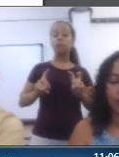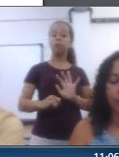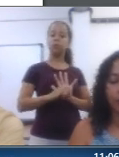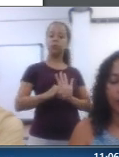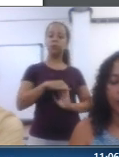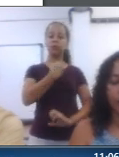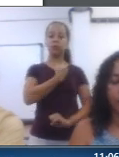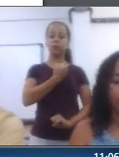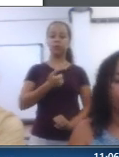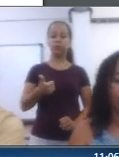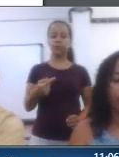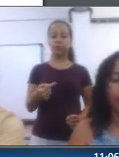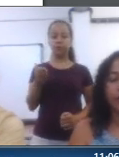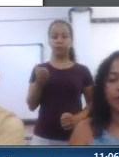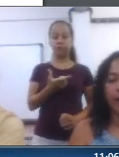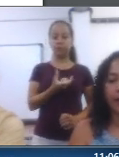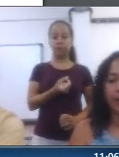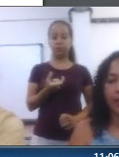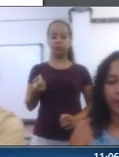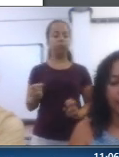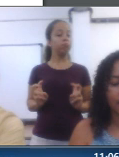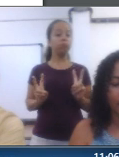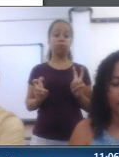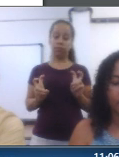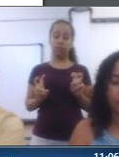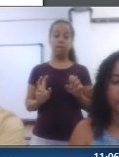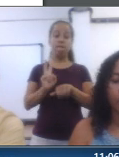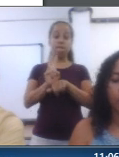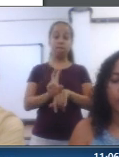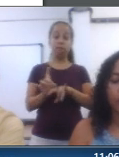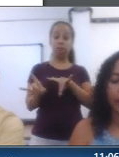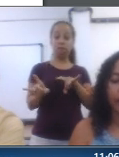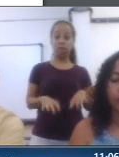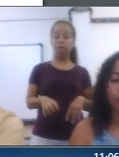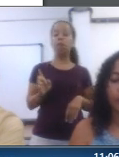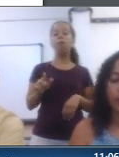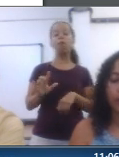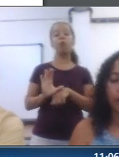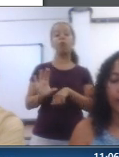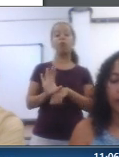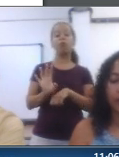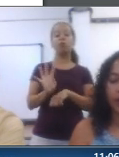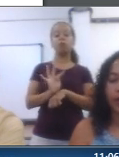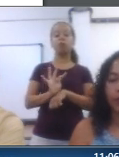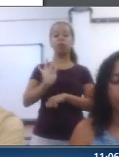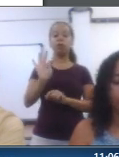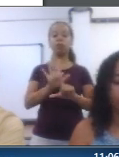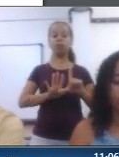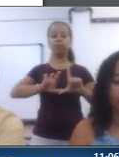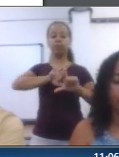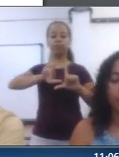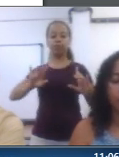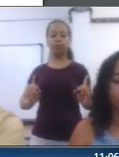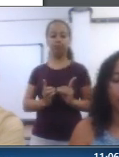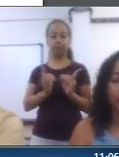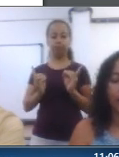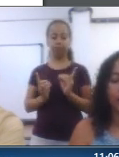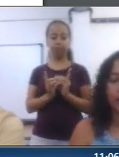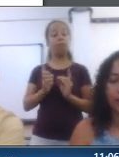de 2020. Oferta de vagas remanescentes, curso técnico subsequente em multimeios